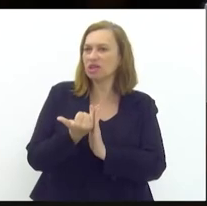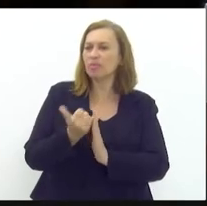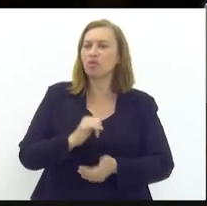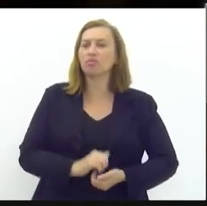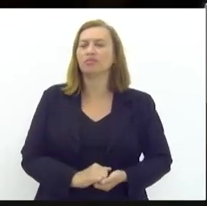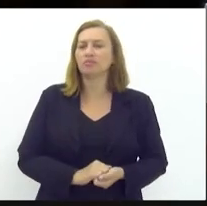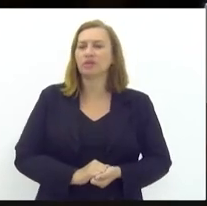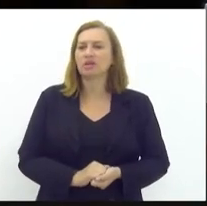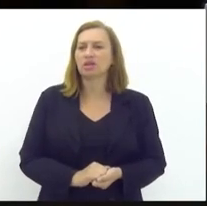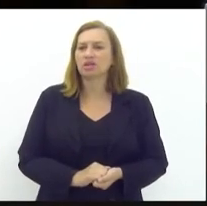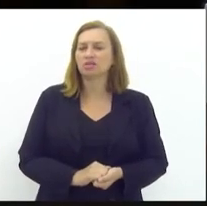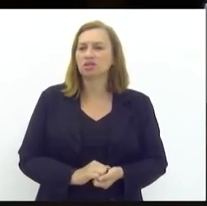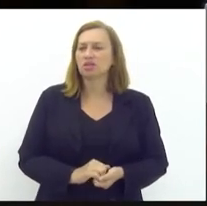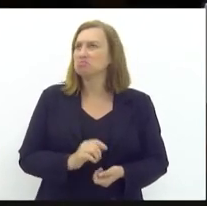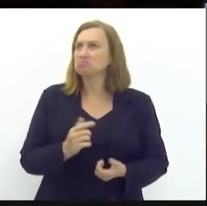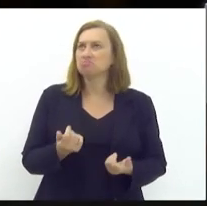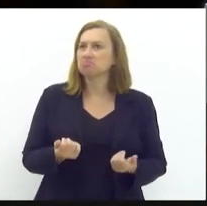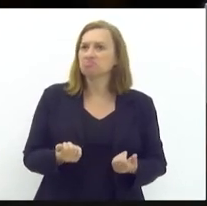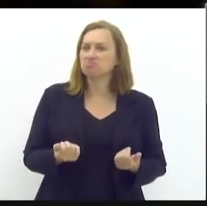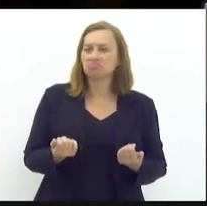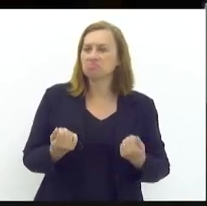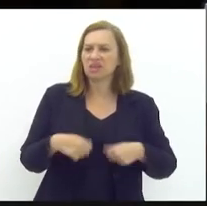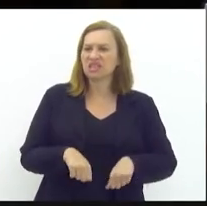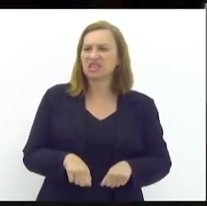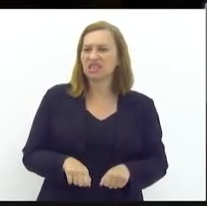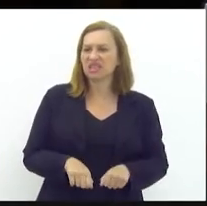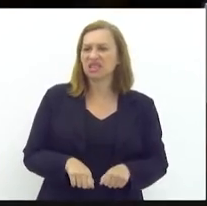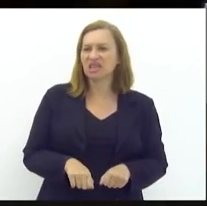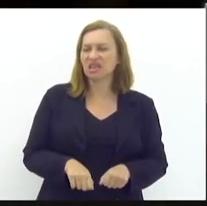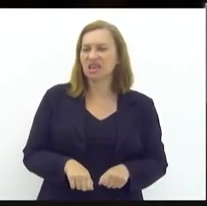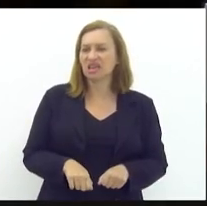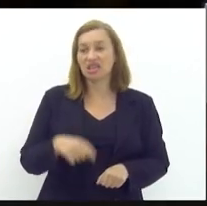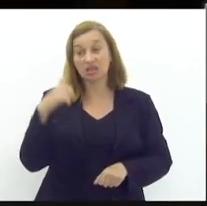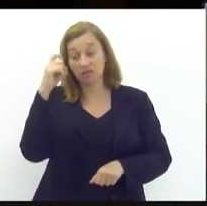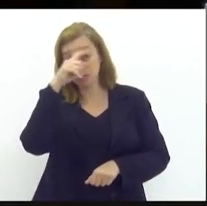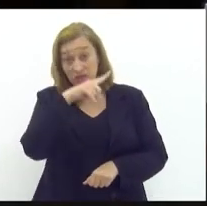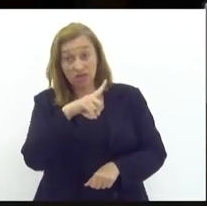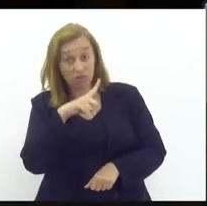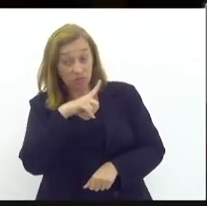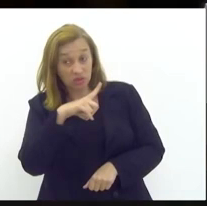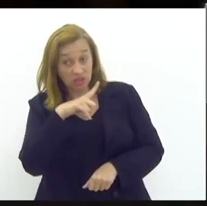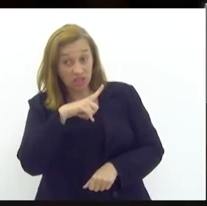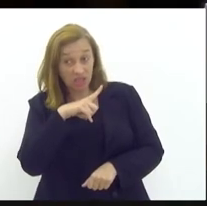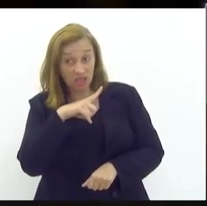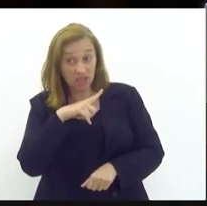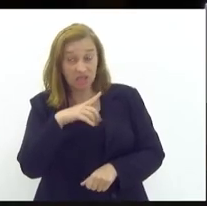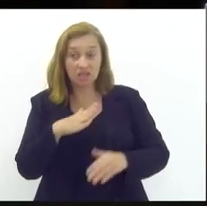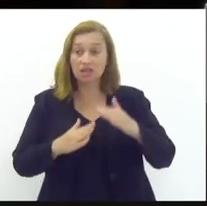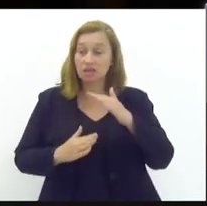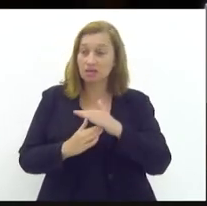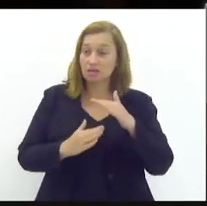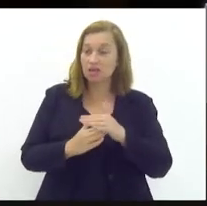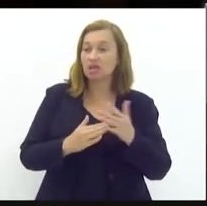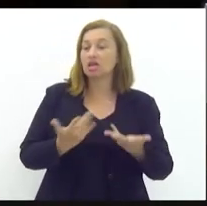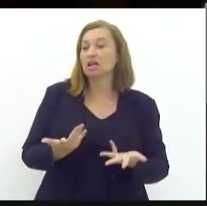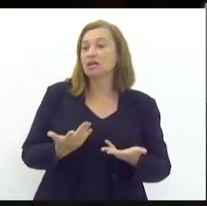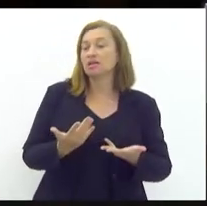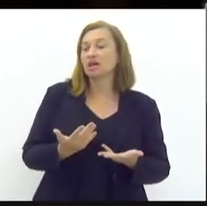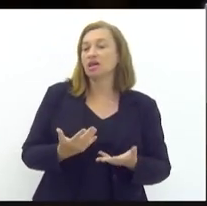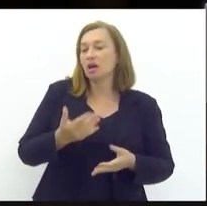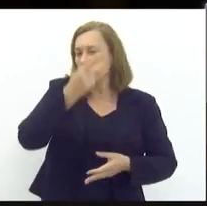não deveria ter algumas jabuticabas que nós temos como deduções ilimitadas de imposto de renda pessoa jurídica